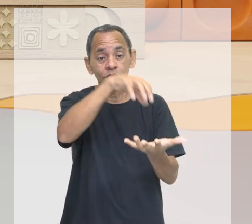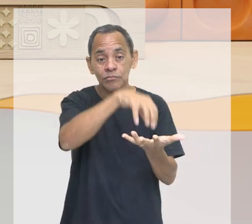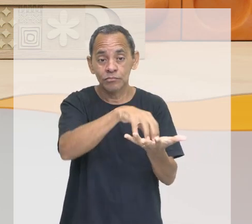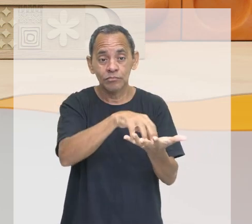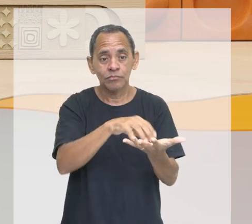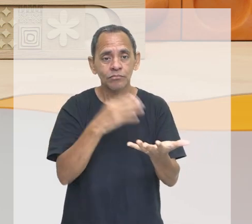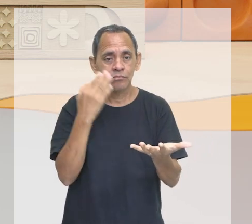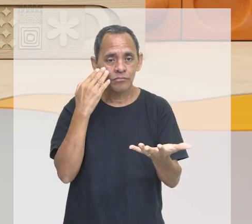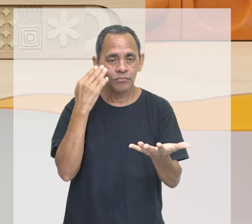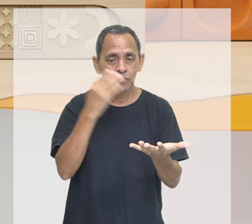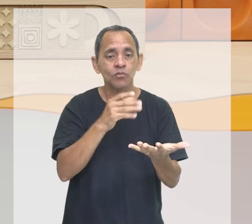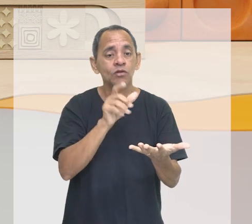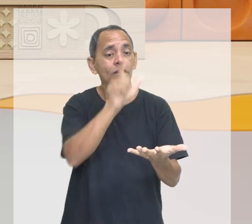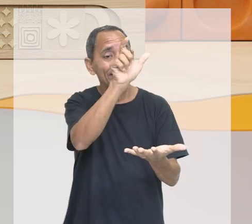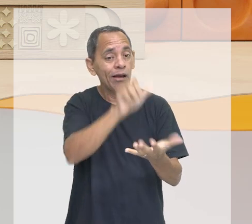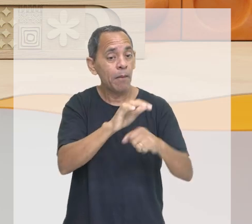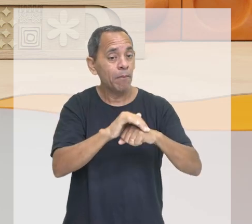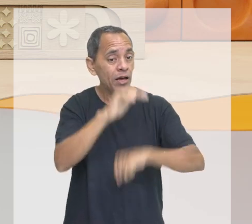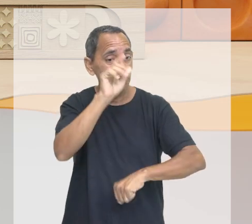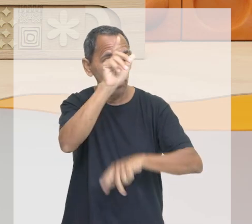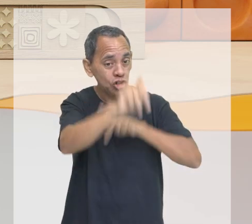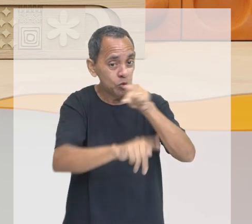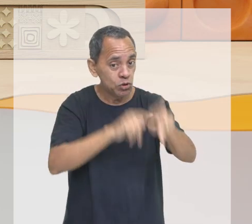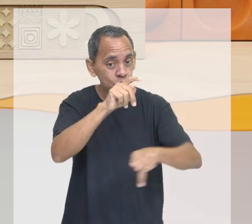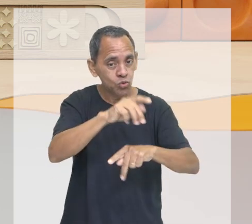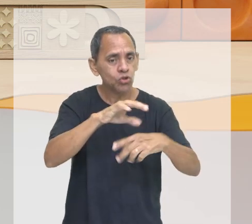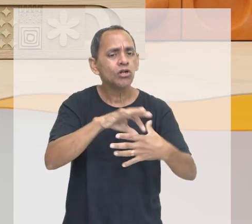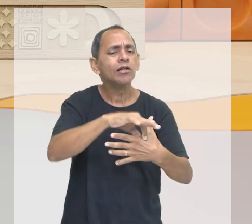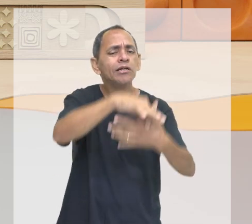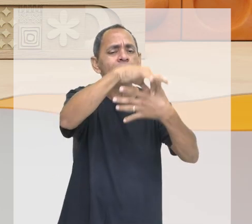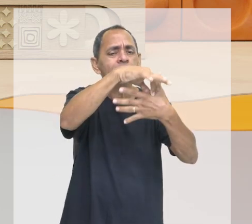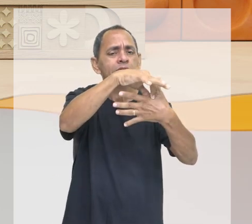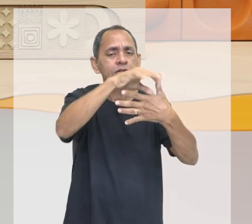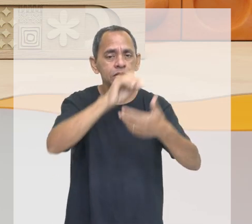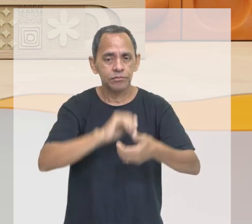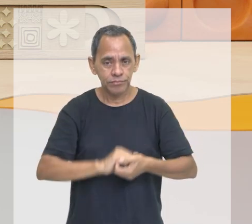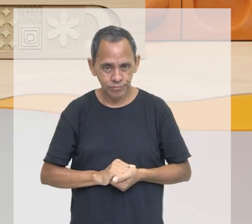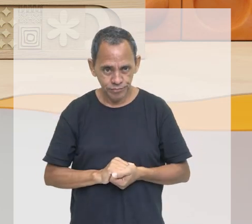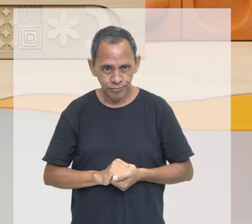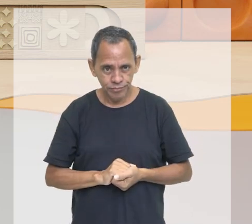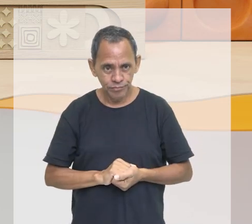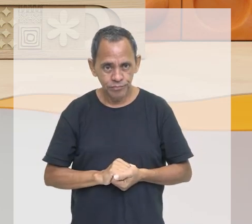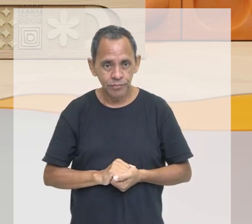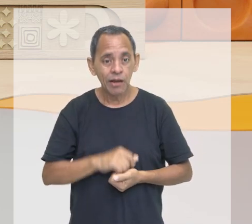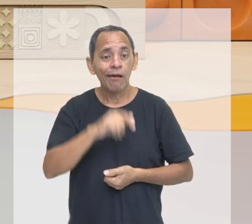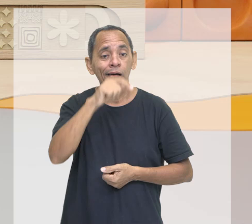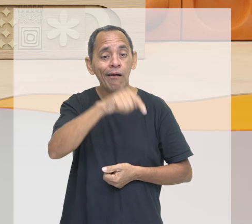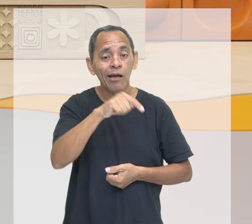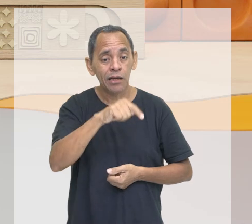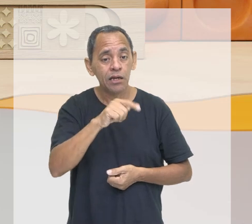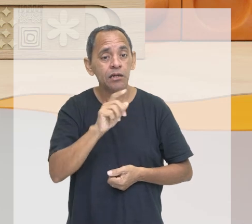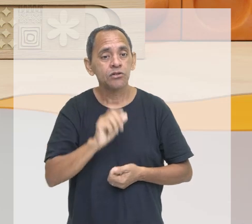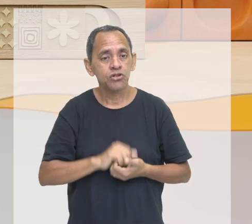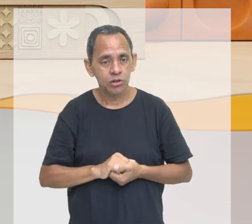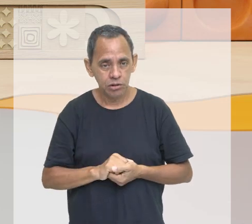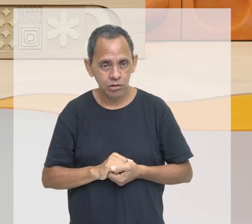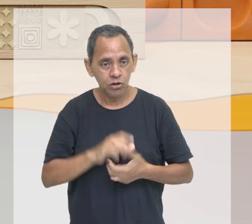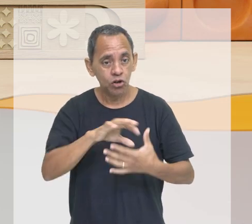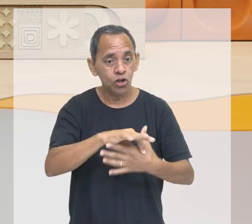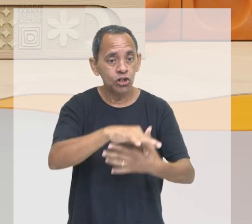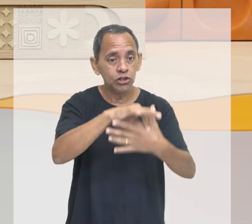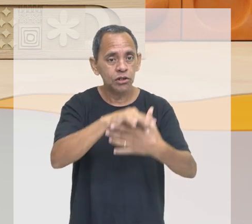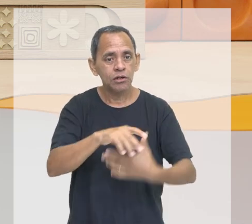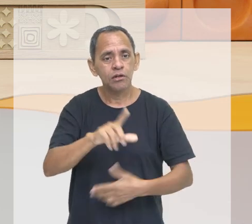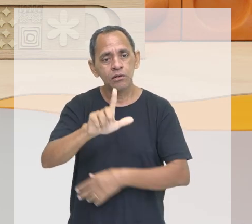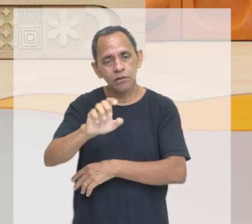e menchevique, minoria, tá, gente? Quais eram os líderes desses grupos políticos? De um lado, os bolcheviques tinham como líder político